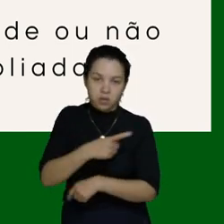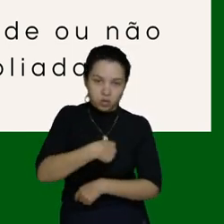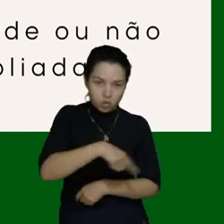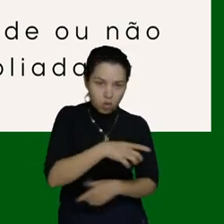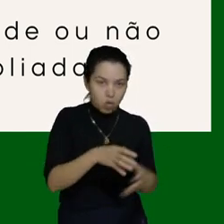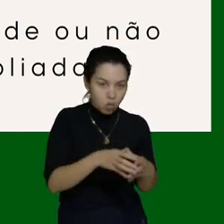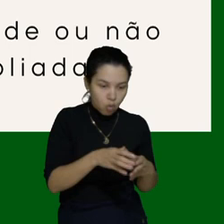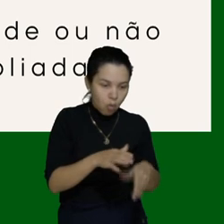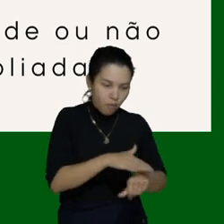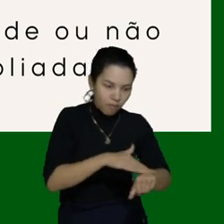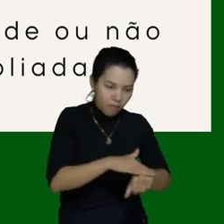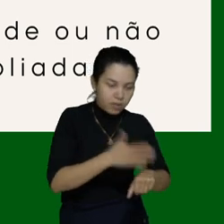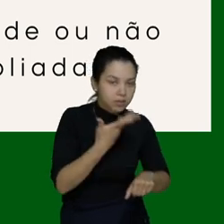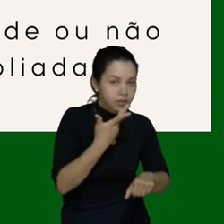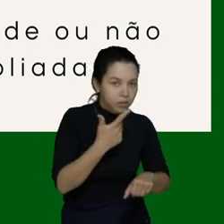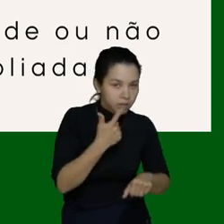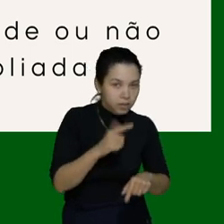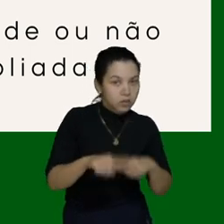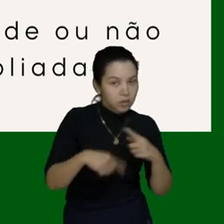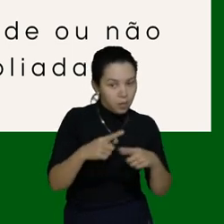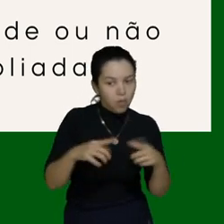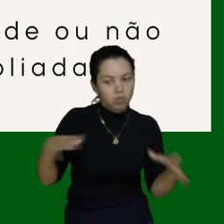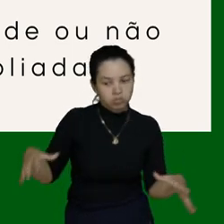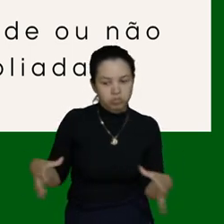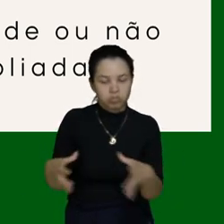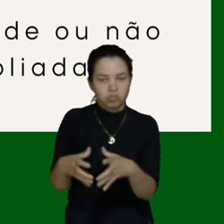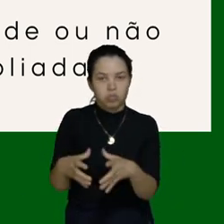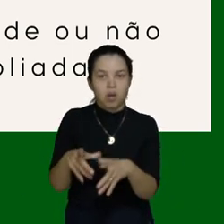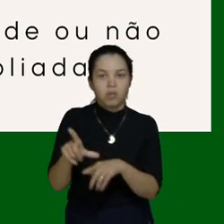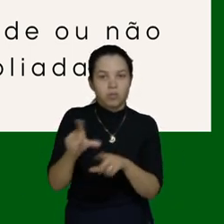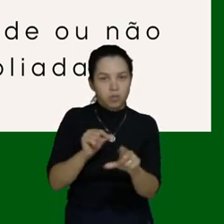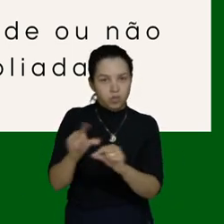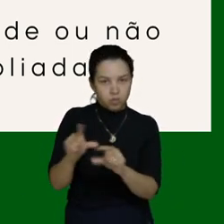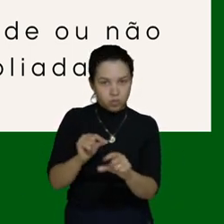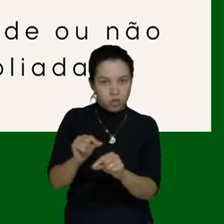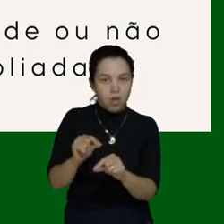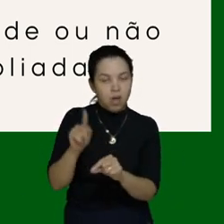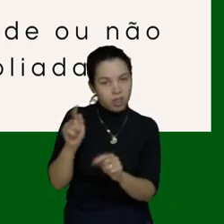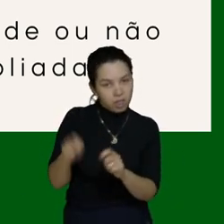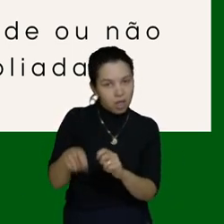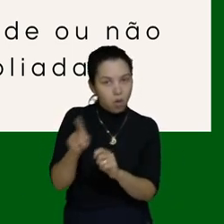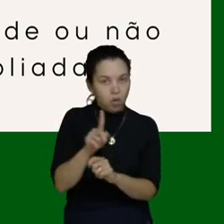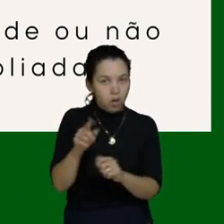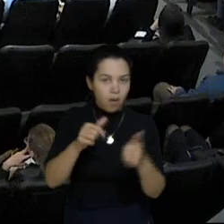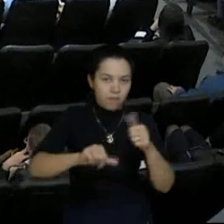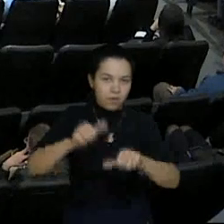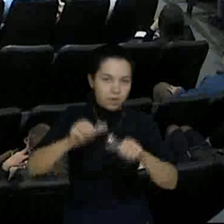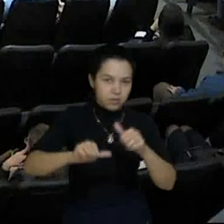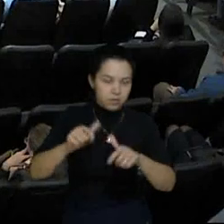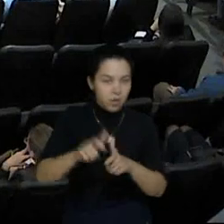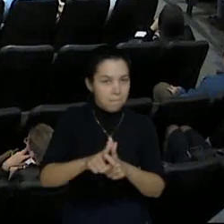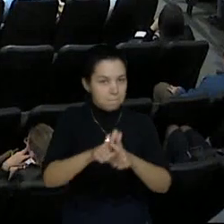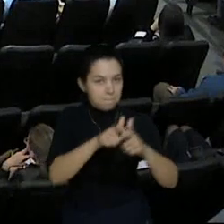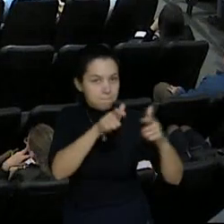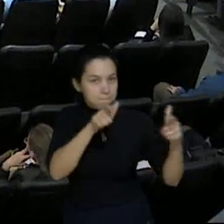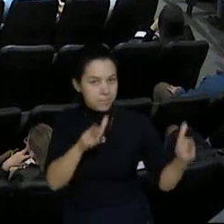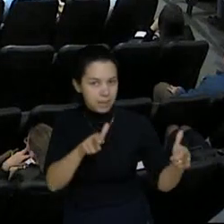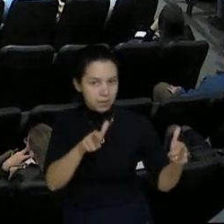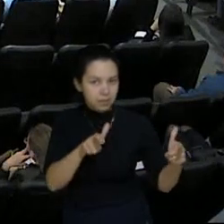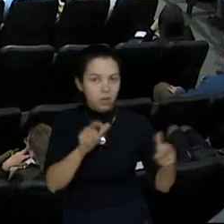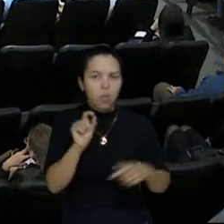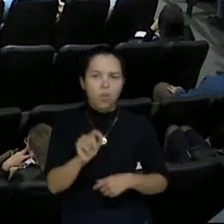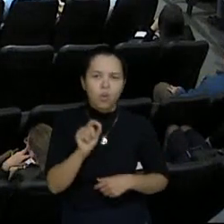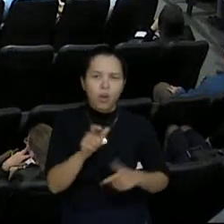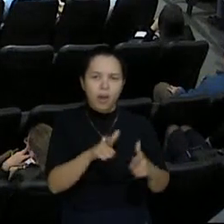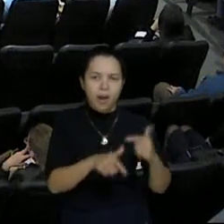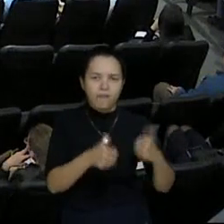e define se a criança é elegível ou não para uma avaliação ampliada o que que é avaliação